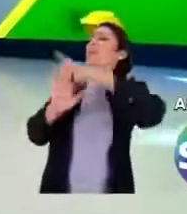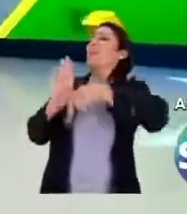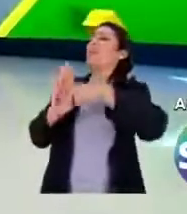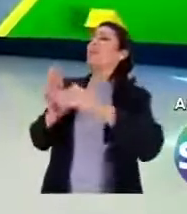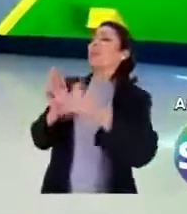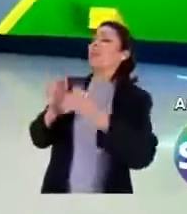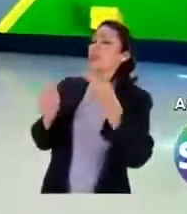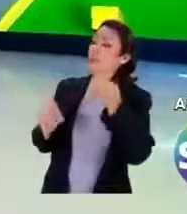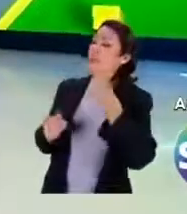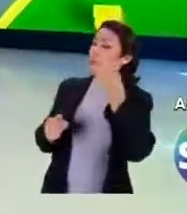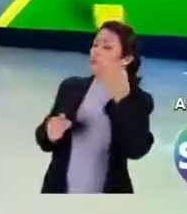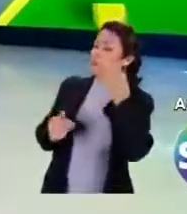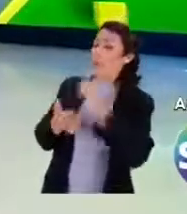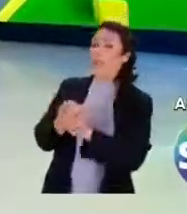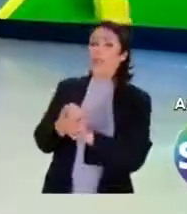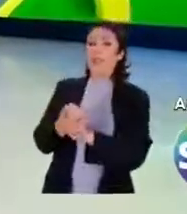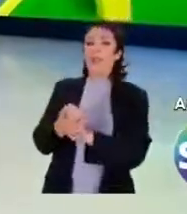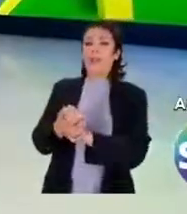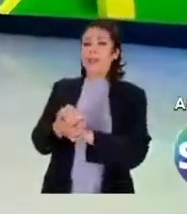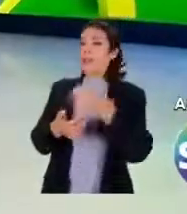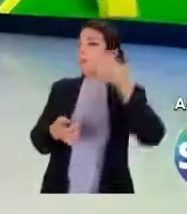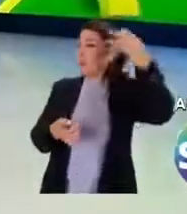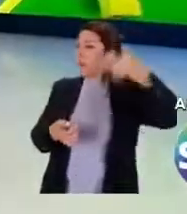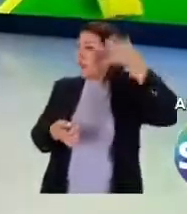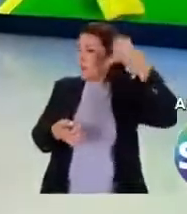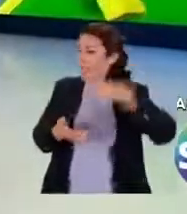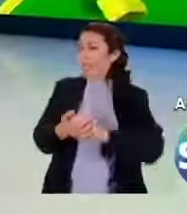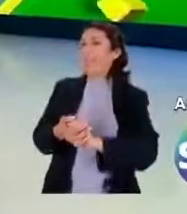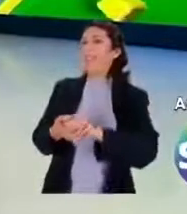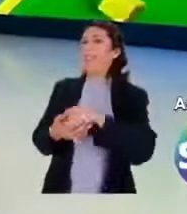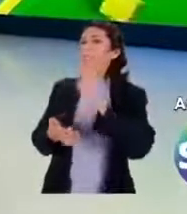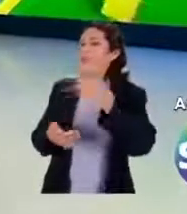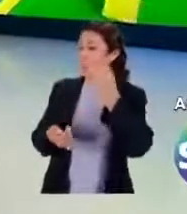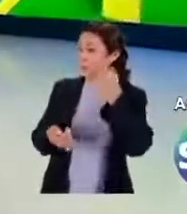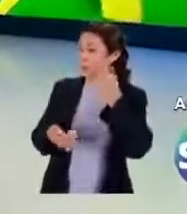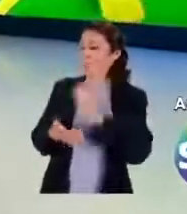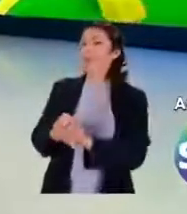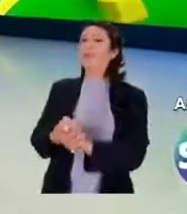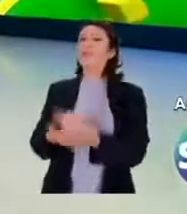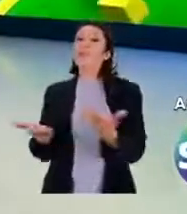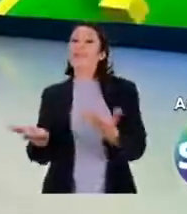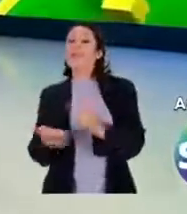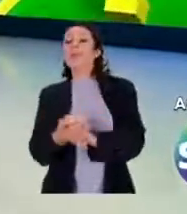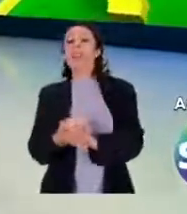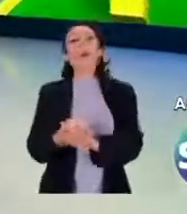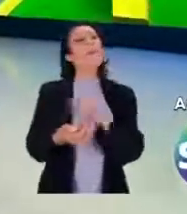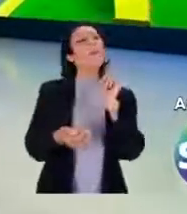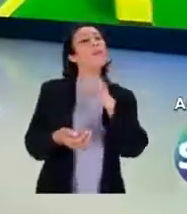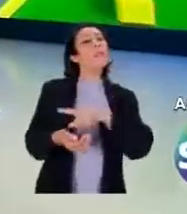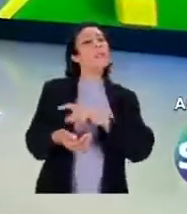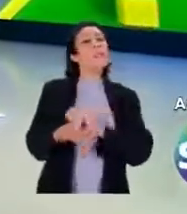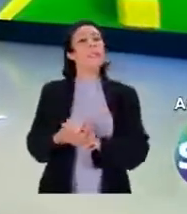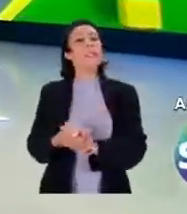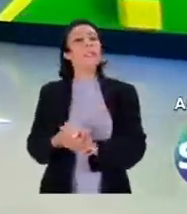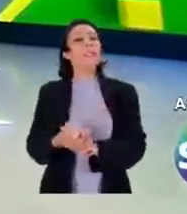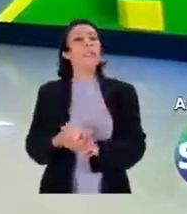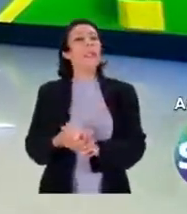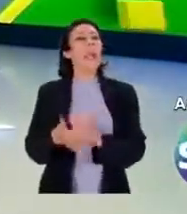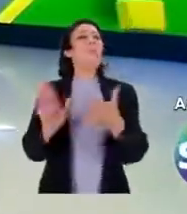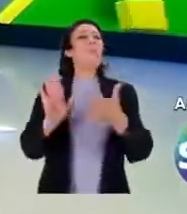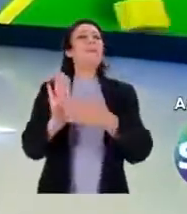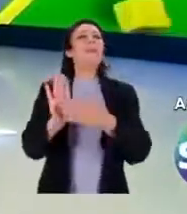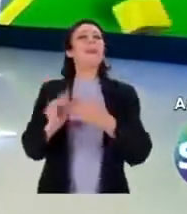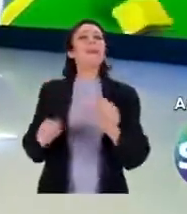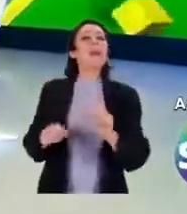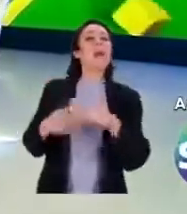tenho te assistindo aí nos podcast da vida aí isso foram bastantes é você qual dessas